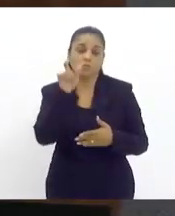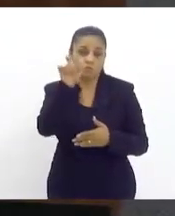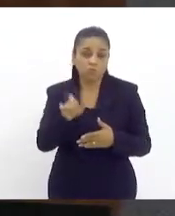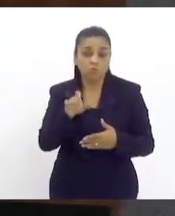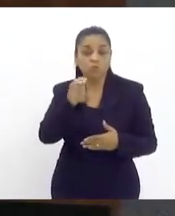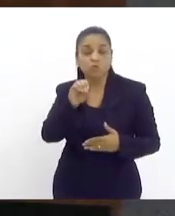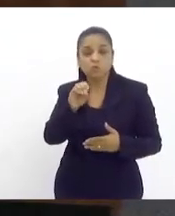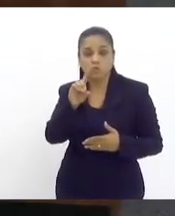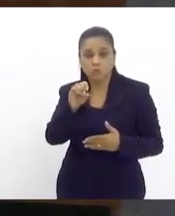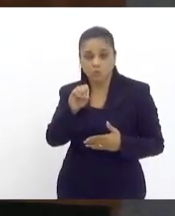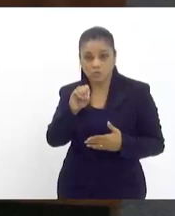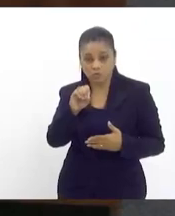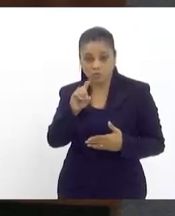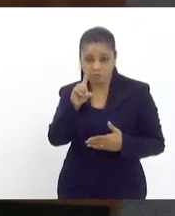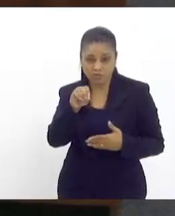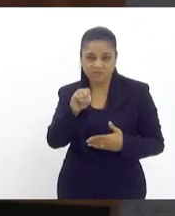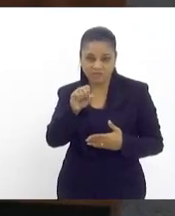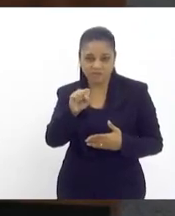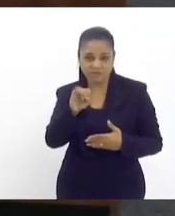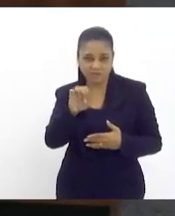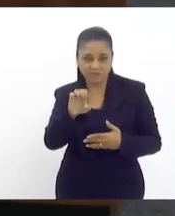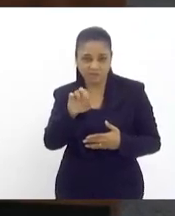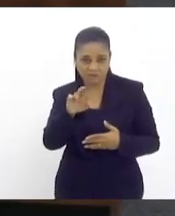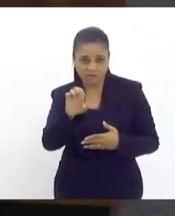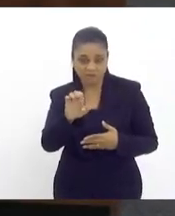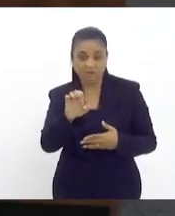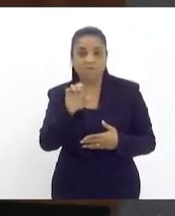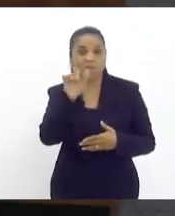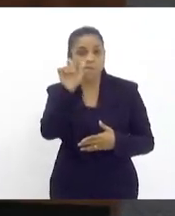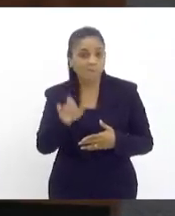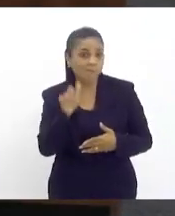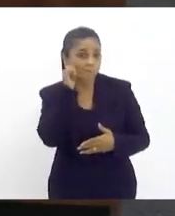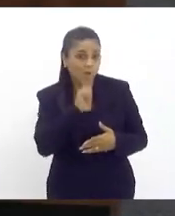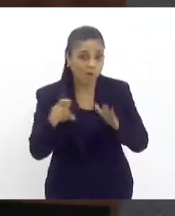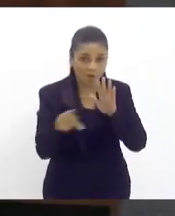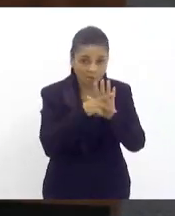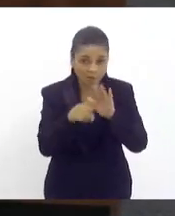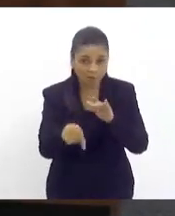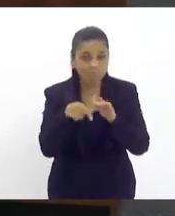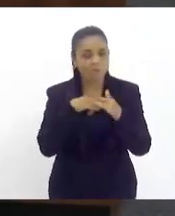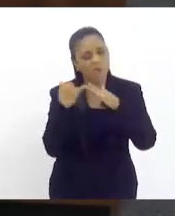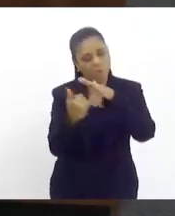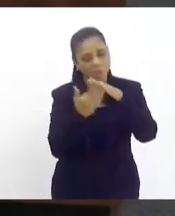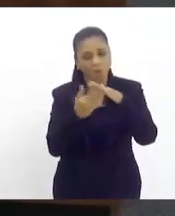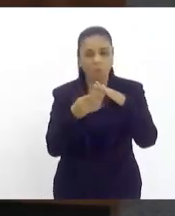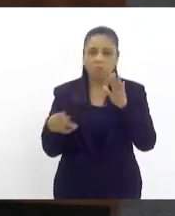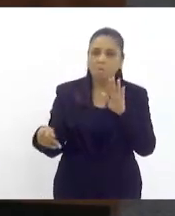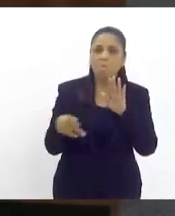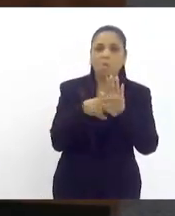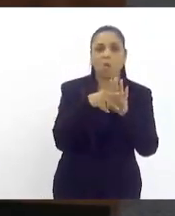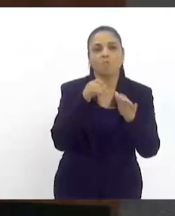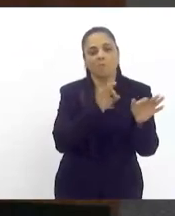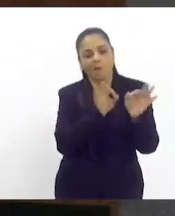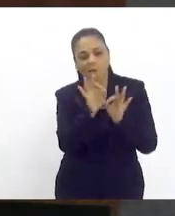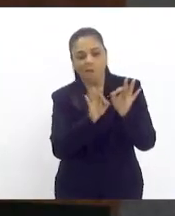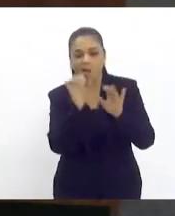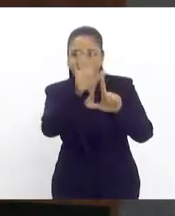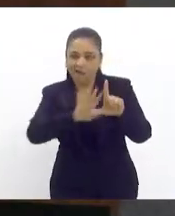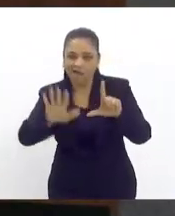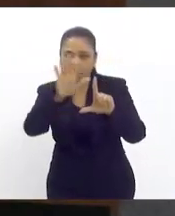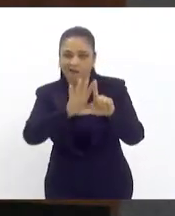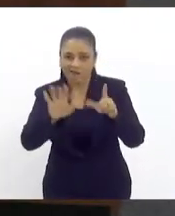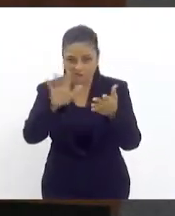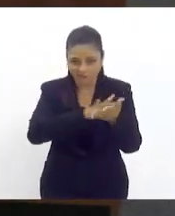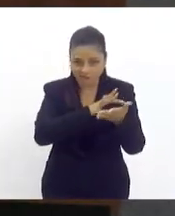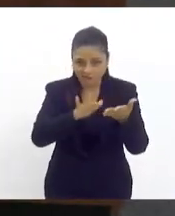órgão que é o verdadeiro órgão adequado para coordenar essa plataforma digital eram essas as